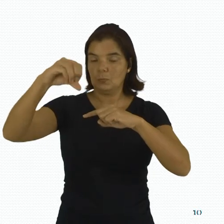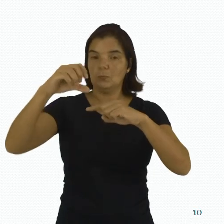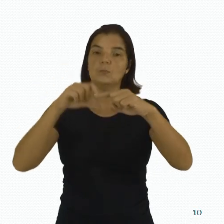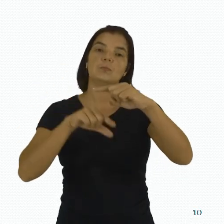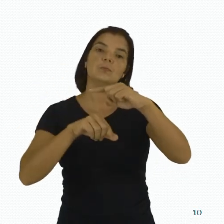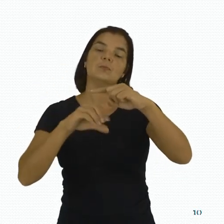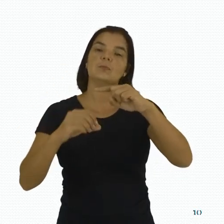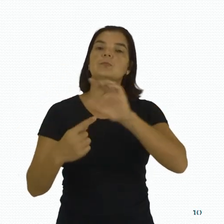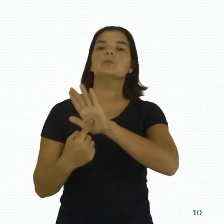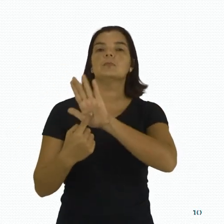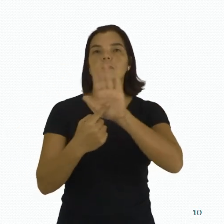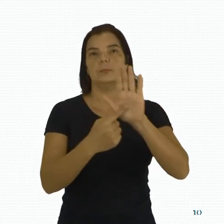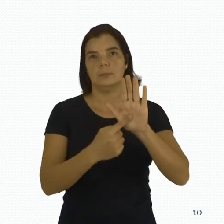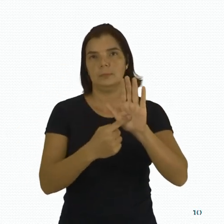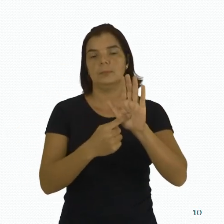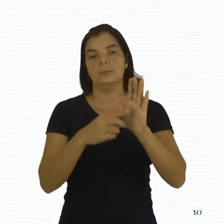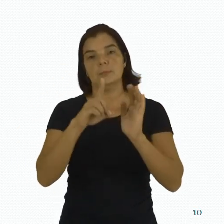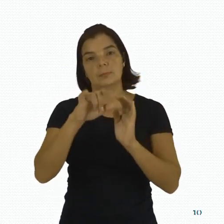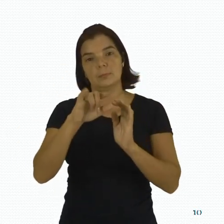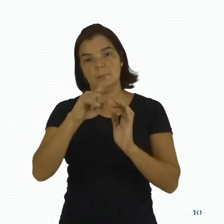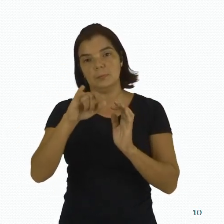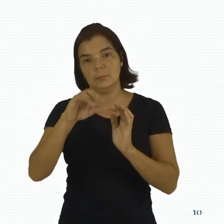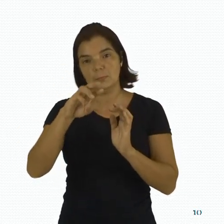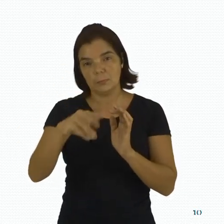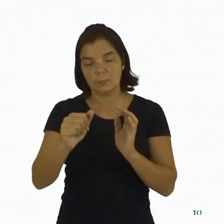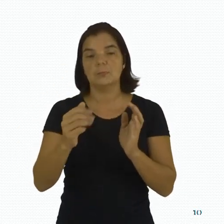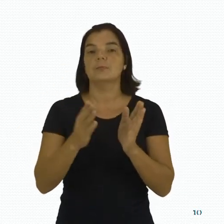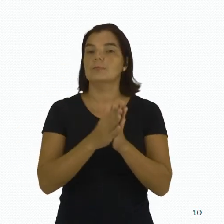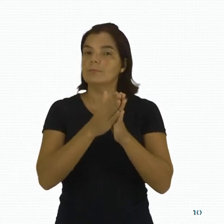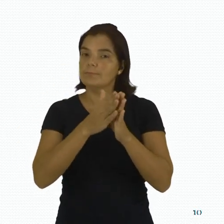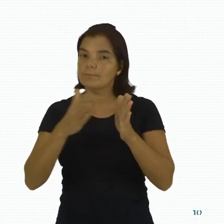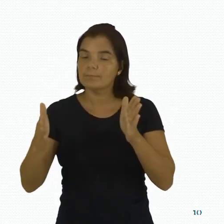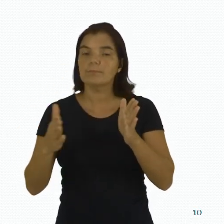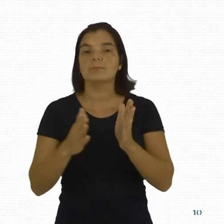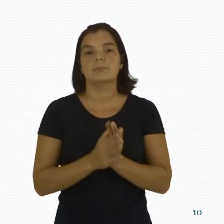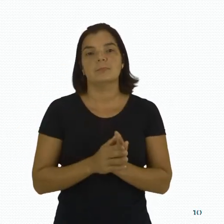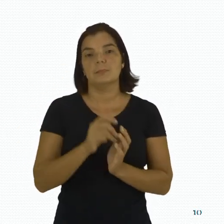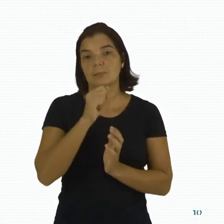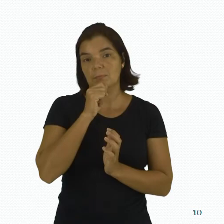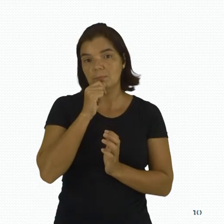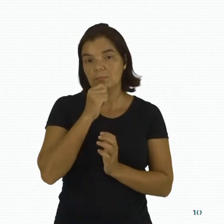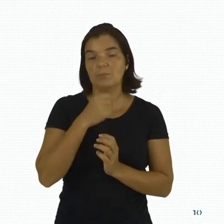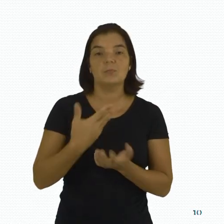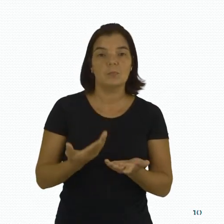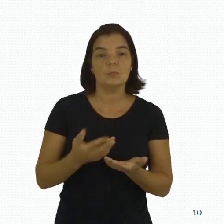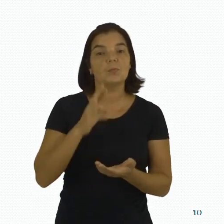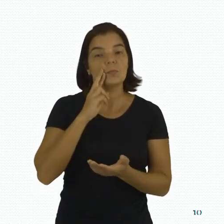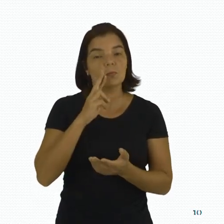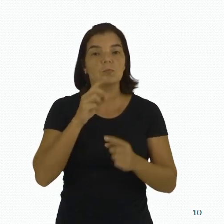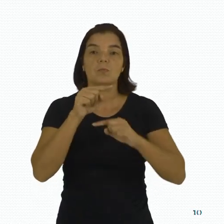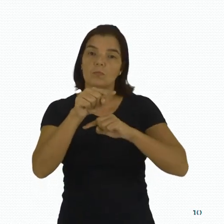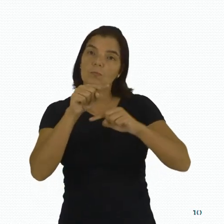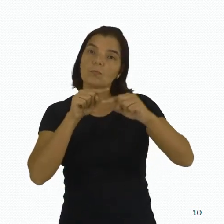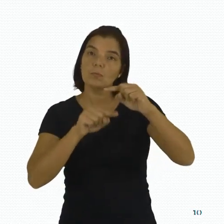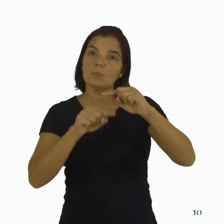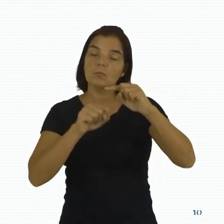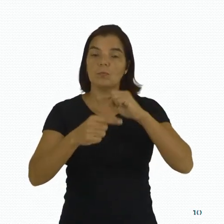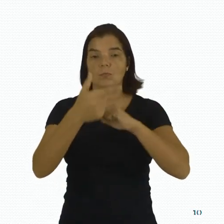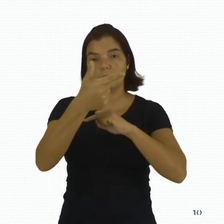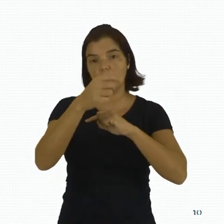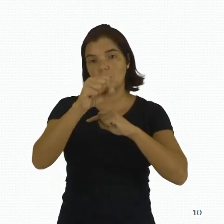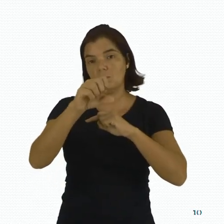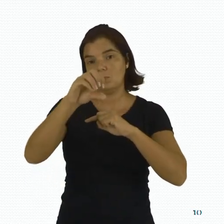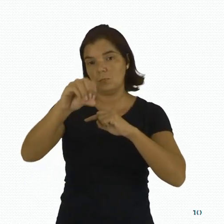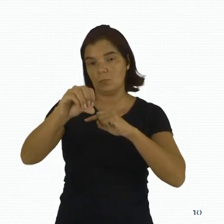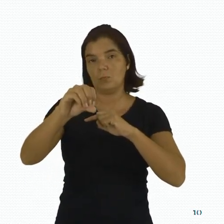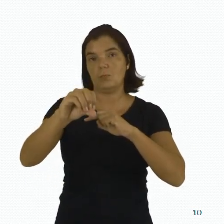representa essa dízima periódica aí dada. Caso você aí não esteja ainda crente do resultado, você pode dividir 289 para 90 e